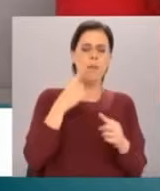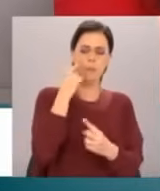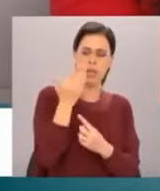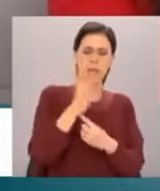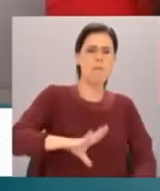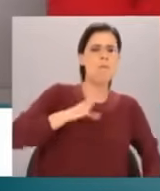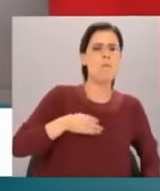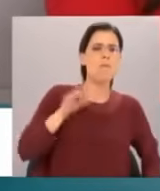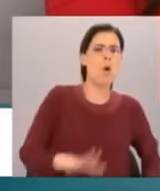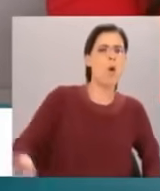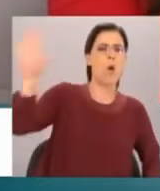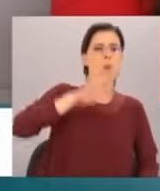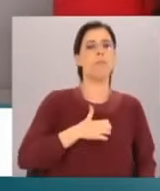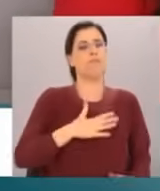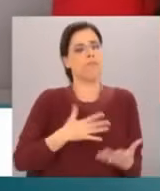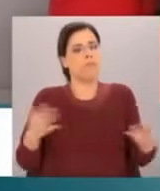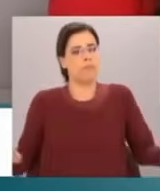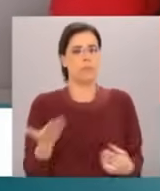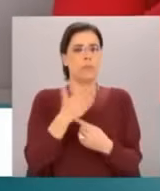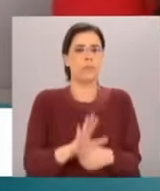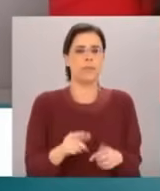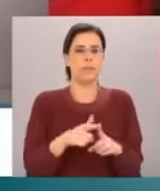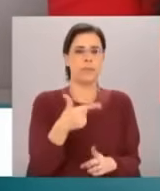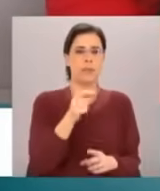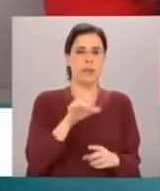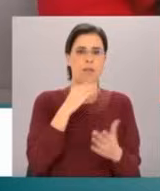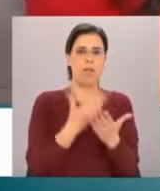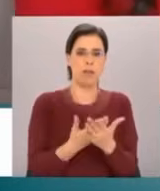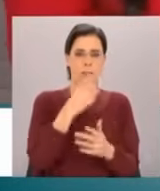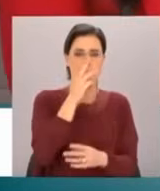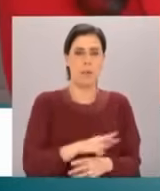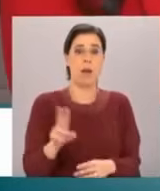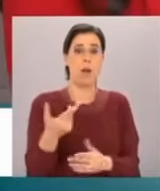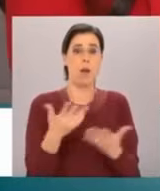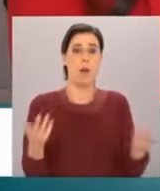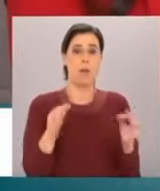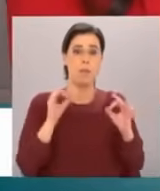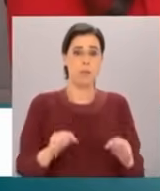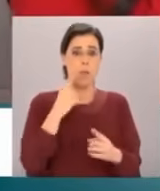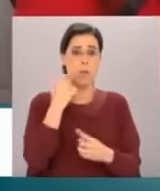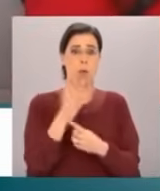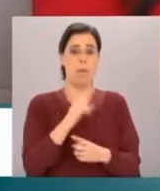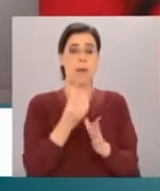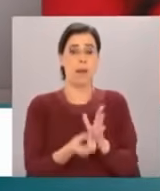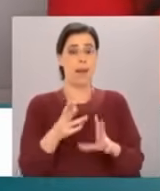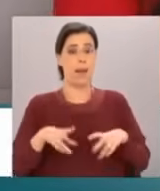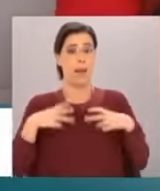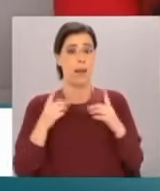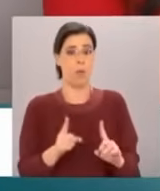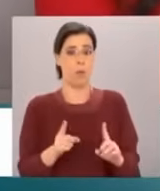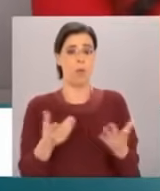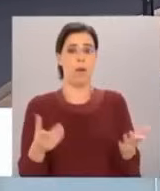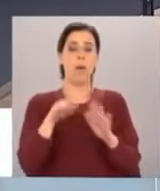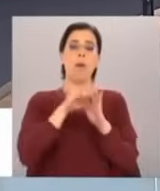deu um exemplo por todo o mundo empresas como por exemplo a tecla real geram muitos lugares no meio Santo André Ventura temos criar riqueza